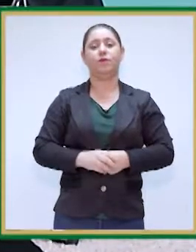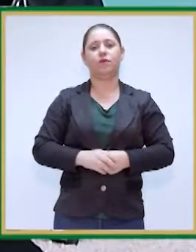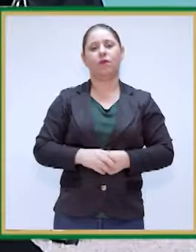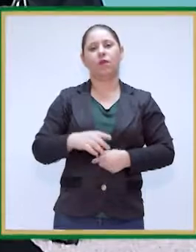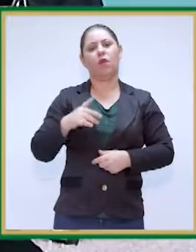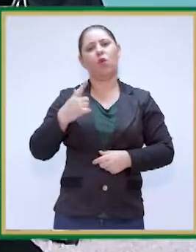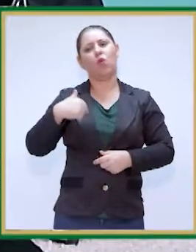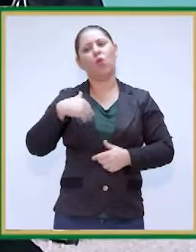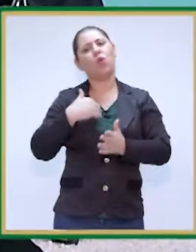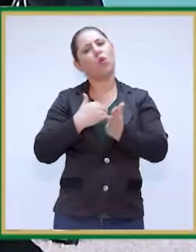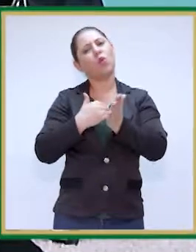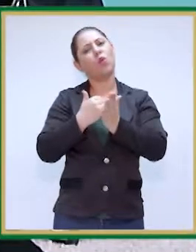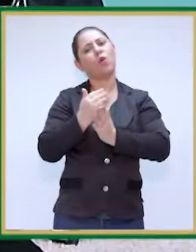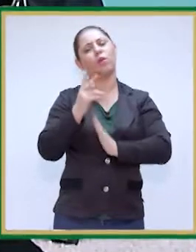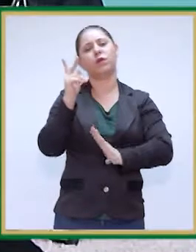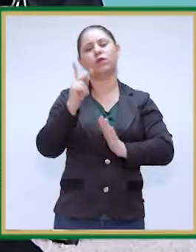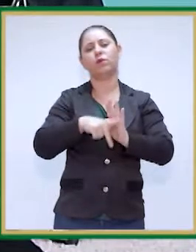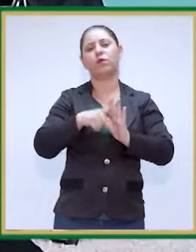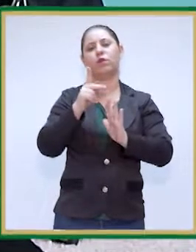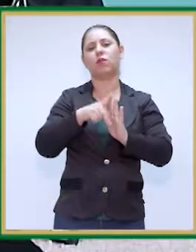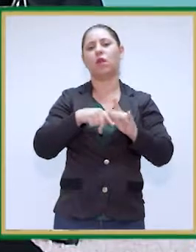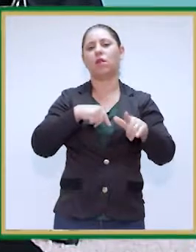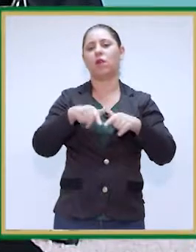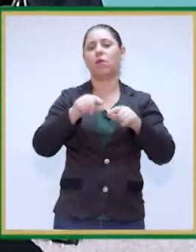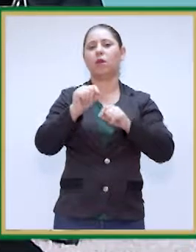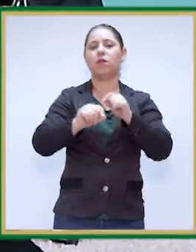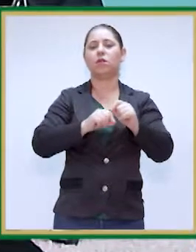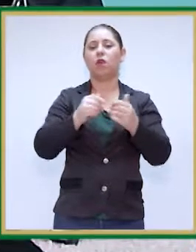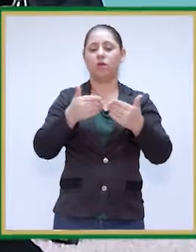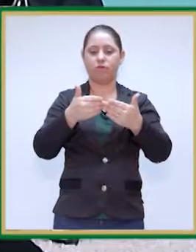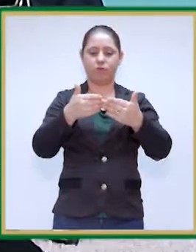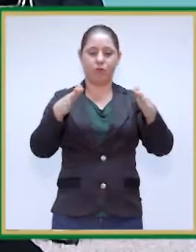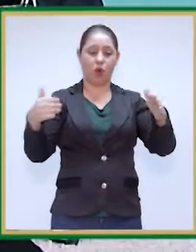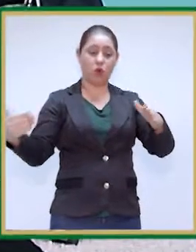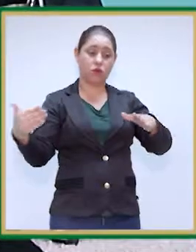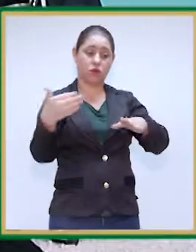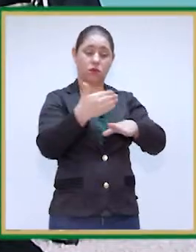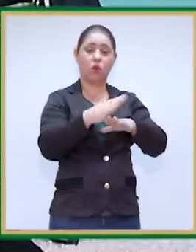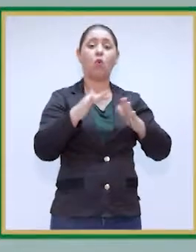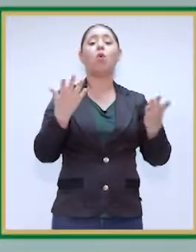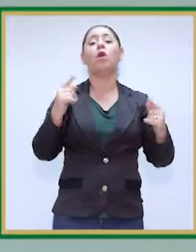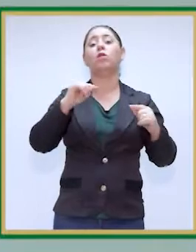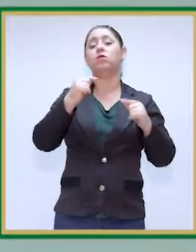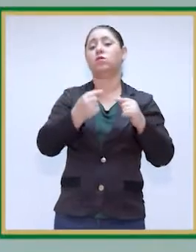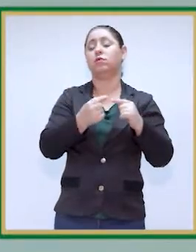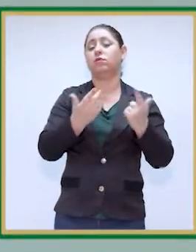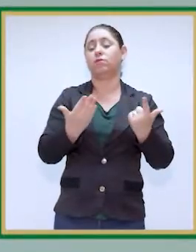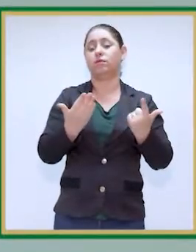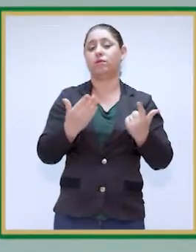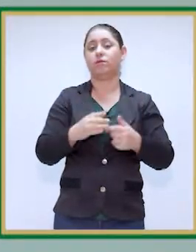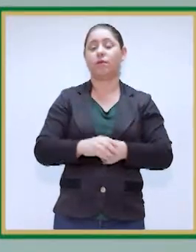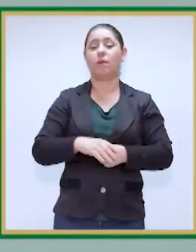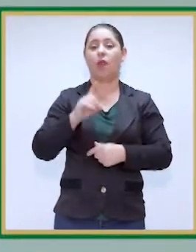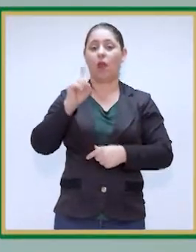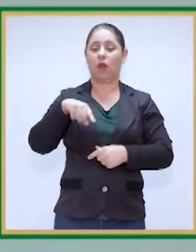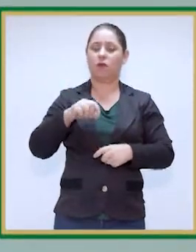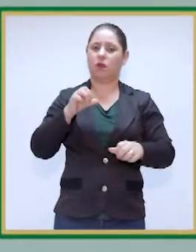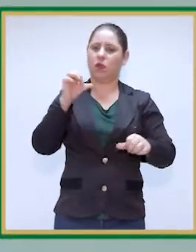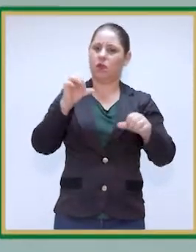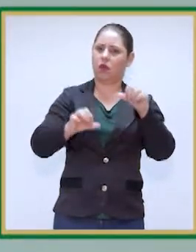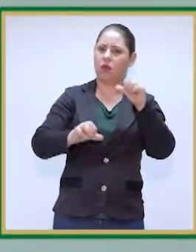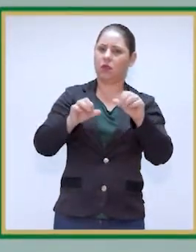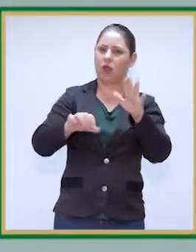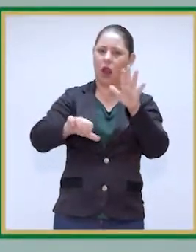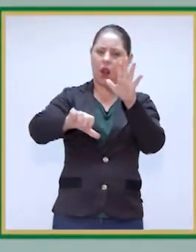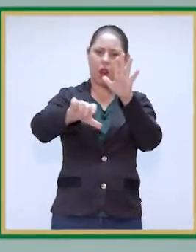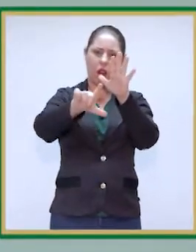A gente começou um projeto de trabalho que a gente denomina de porta de entrada, Qual é a função desse projeto? É analisar